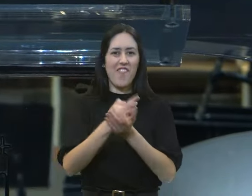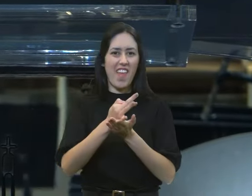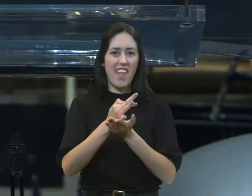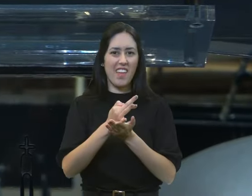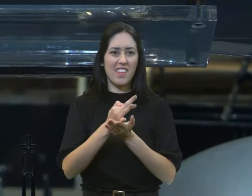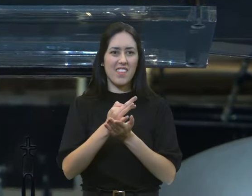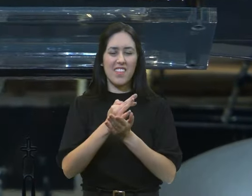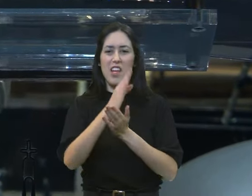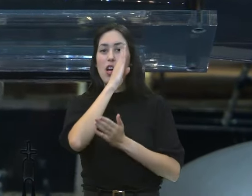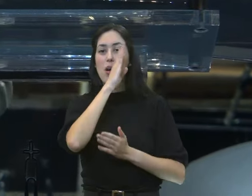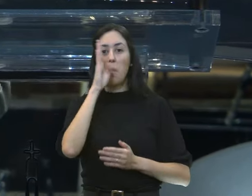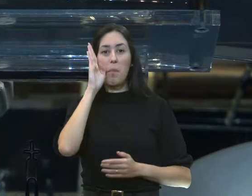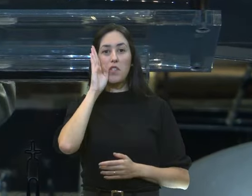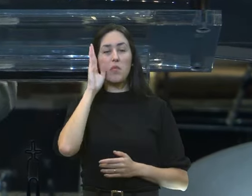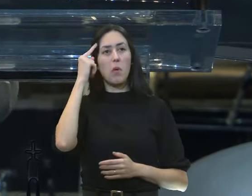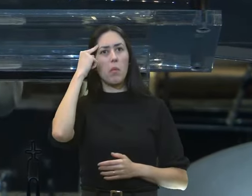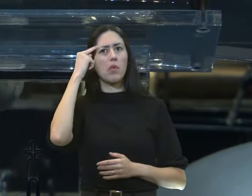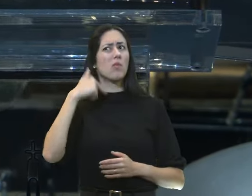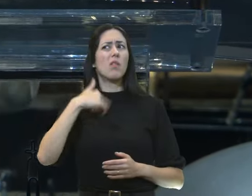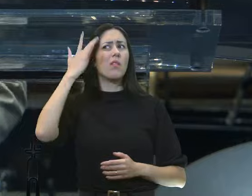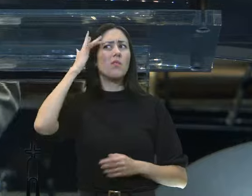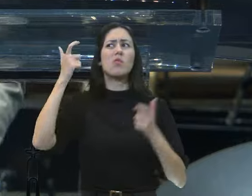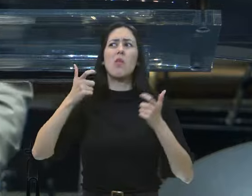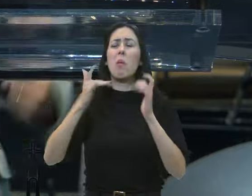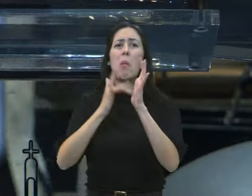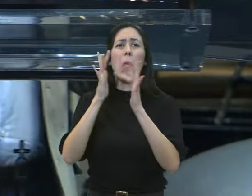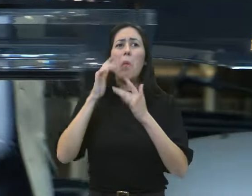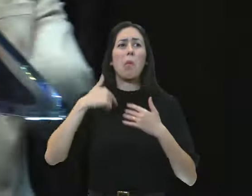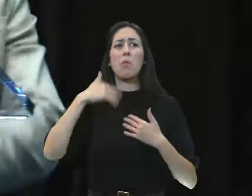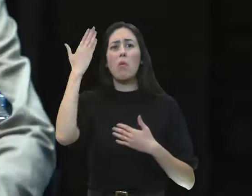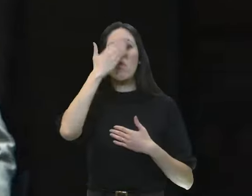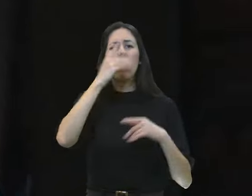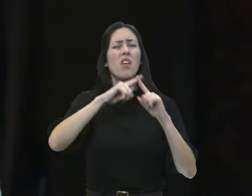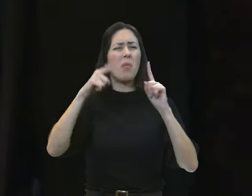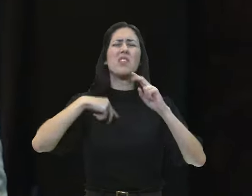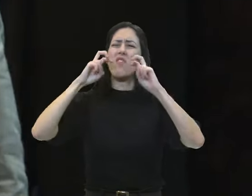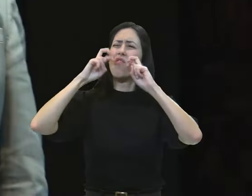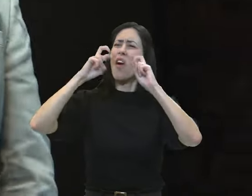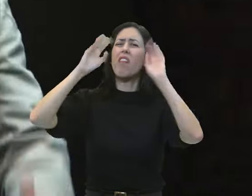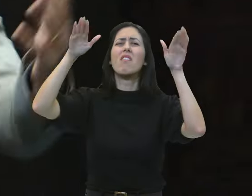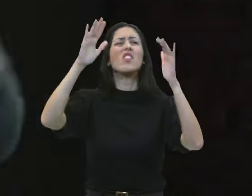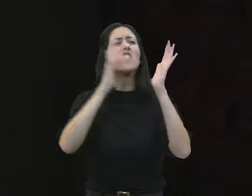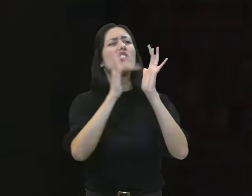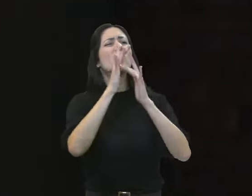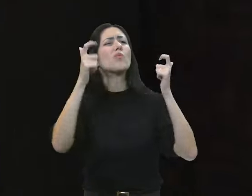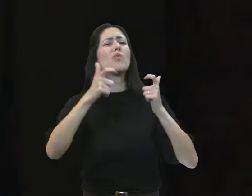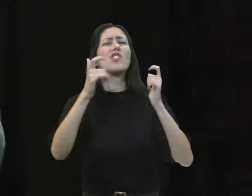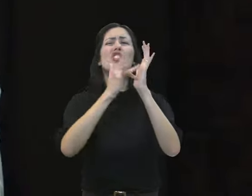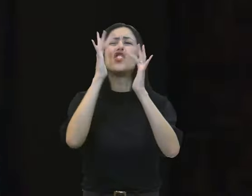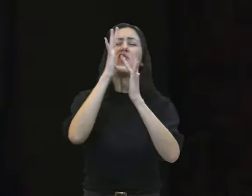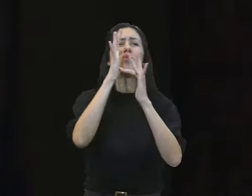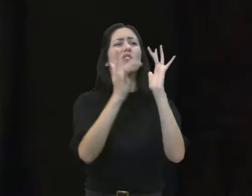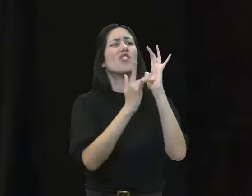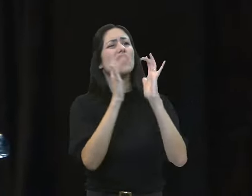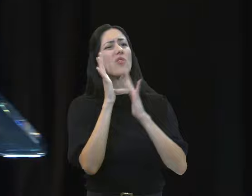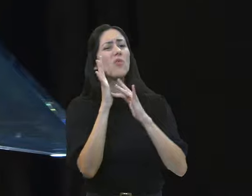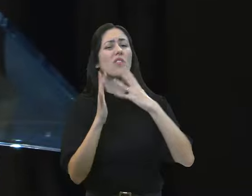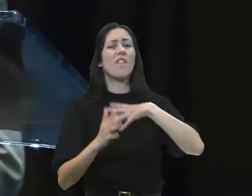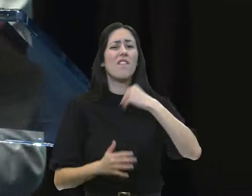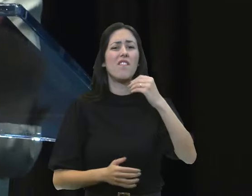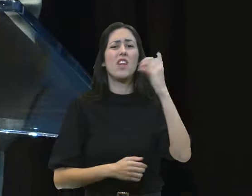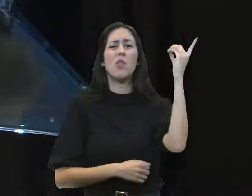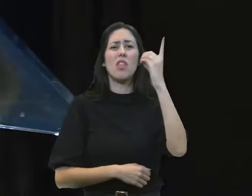está, mas se ele está aqui por perto, eu vou gritar. E eu vou tentar chamar a atenção dele. E ele começa a gritar, Jesus, filho